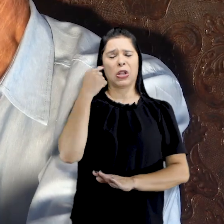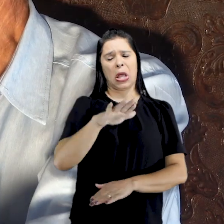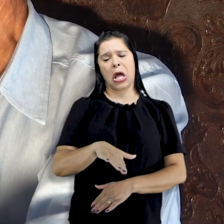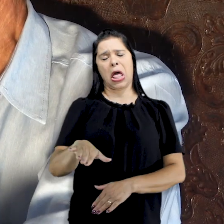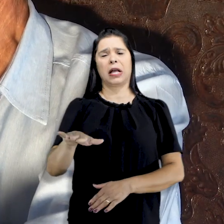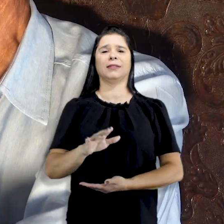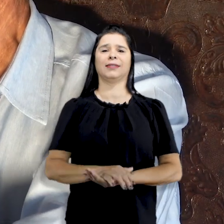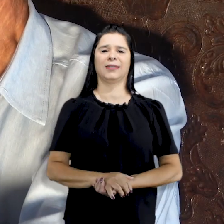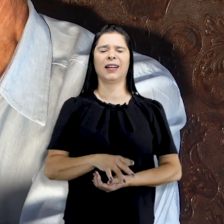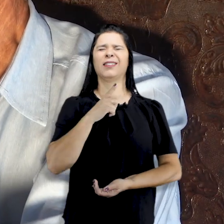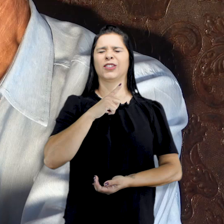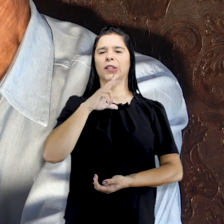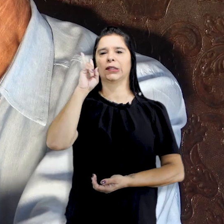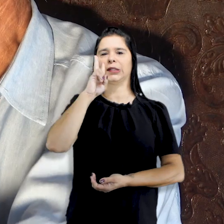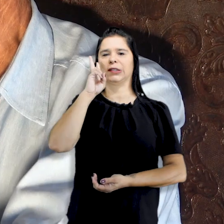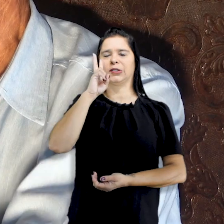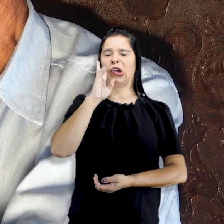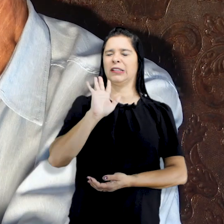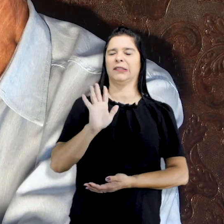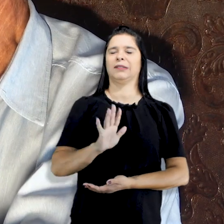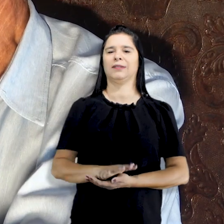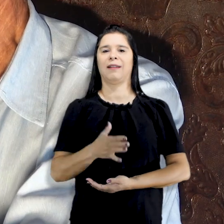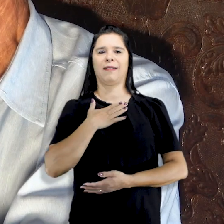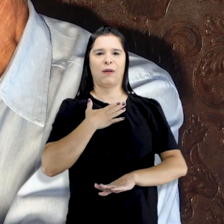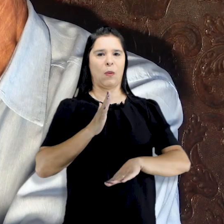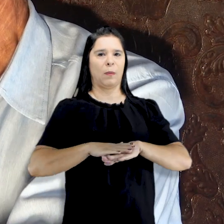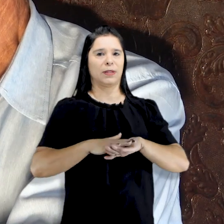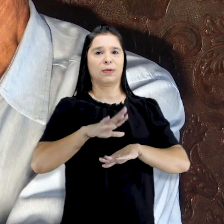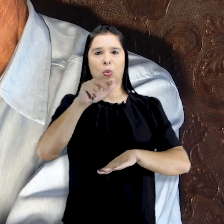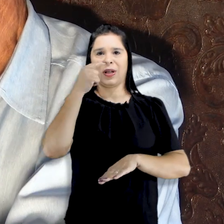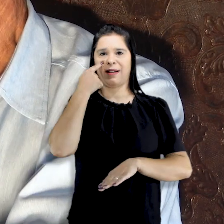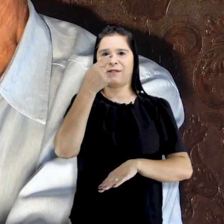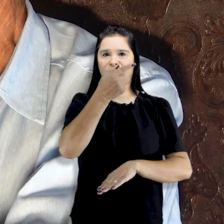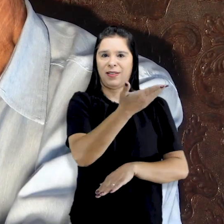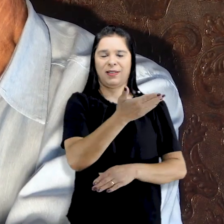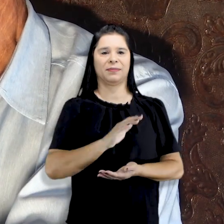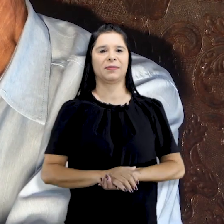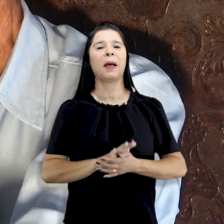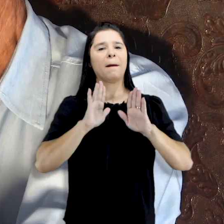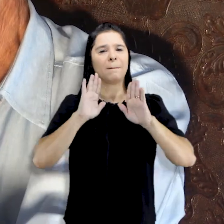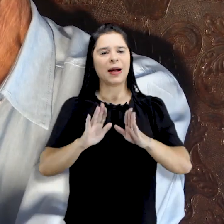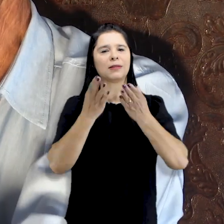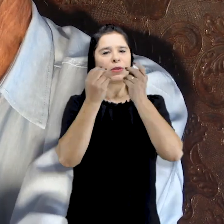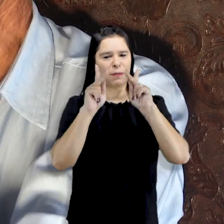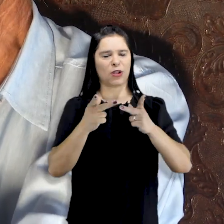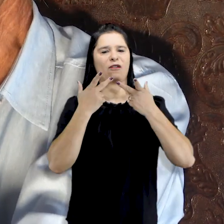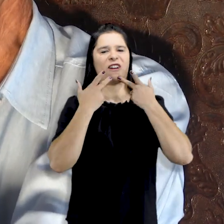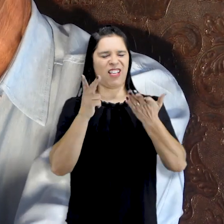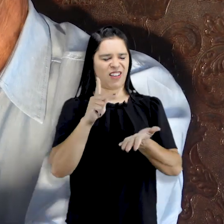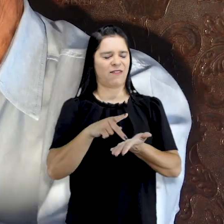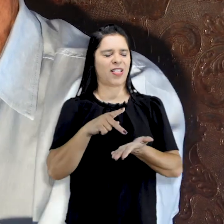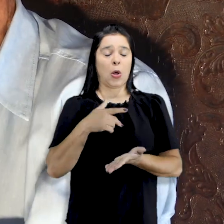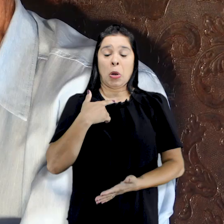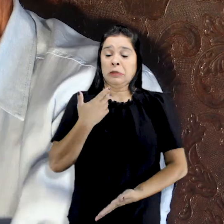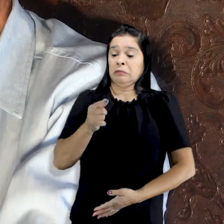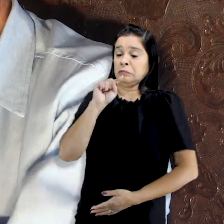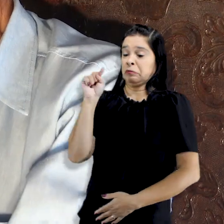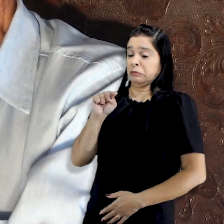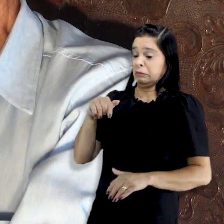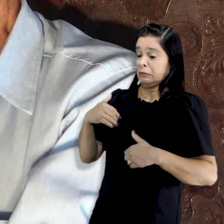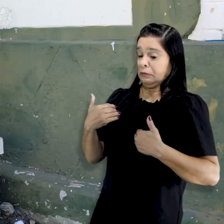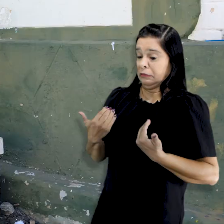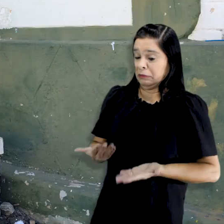essas lendas e tudo, mas assim, eu mesmo nunca presenciei. Mas muita gente afirmava, se é verdade eu não sei, porque a gente lembra de